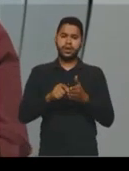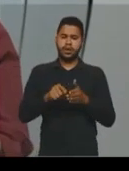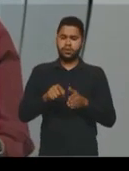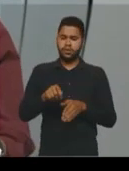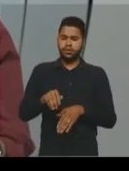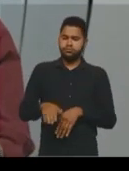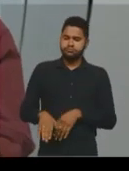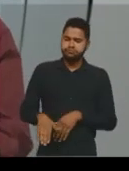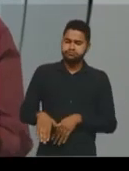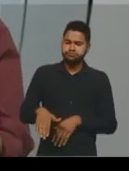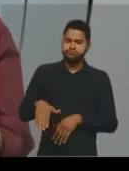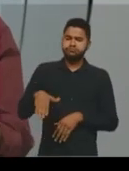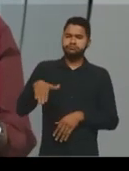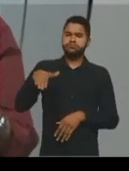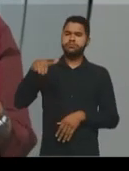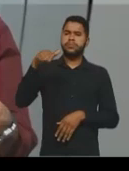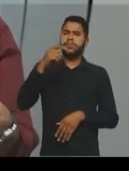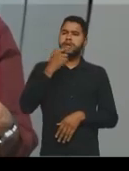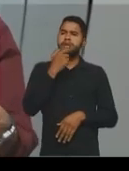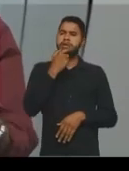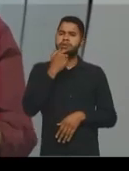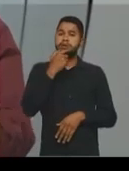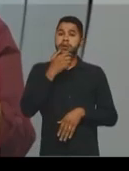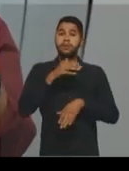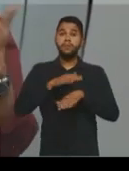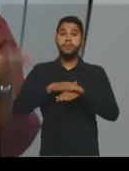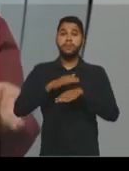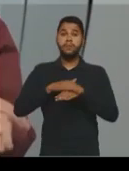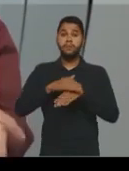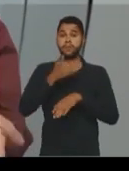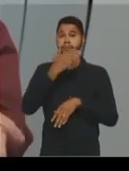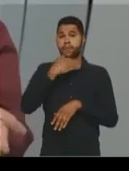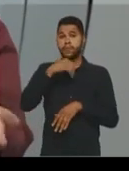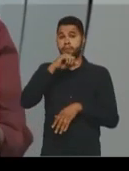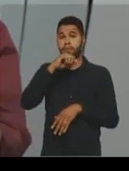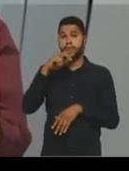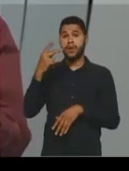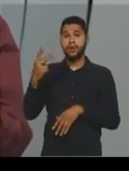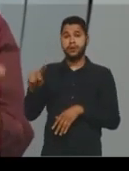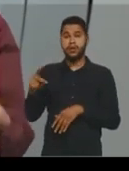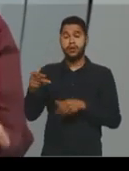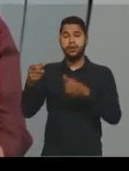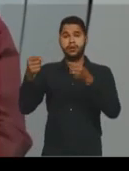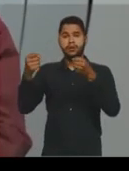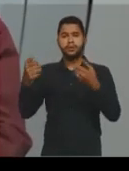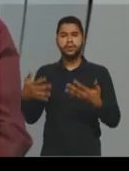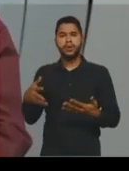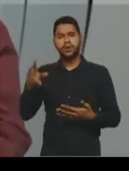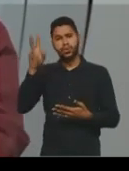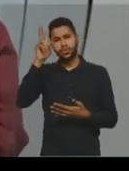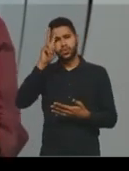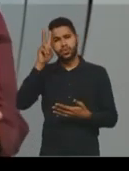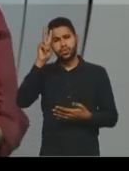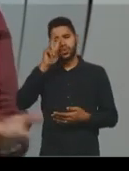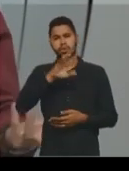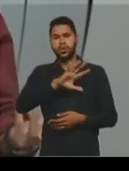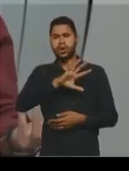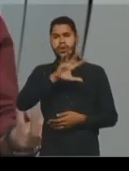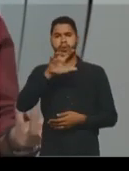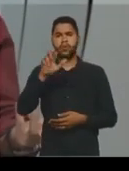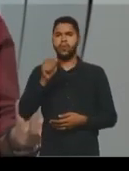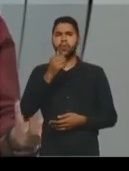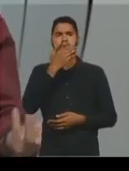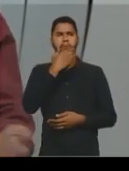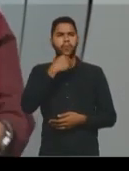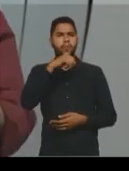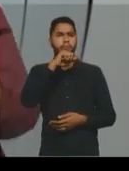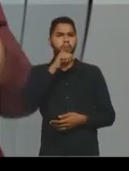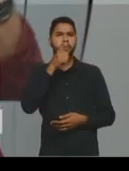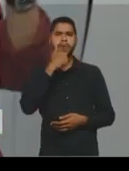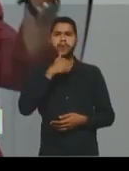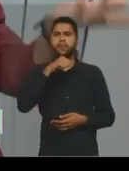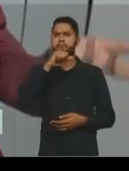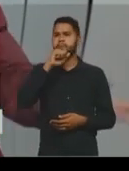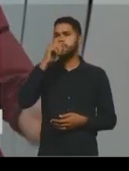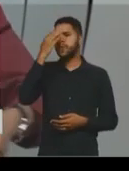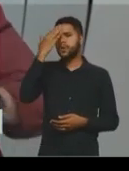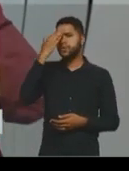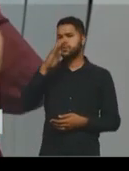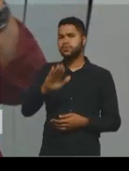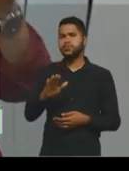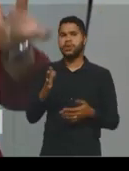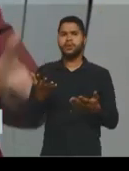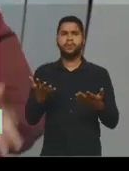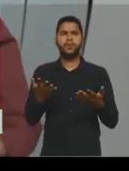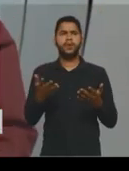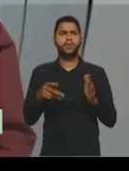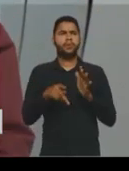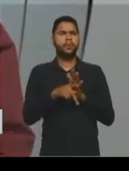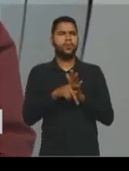né? E os próprios pais, quando ela foi falar com os pais dela sobre a história da África, os pais também não sabiam. Sabia a história do Henrique VIII,